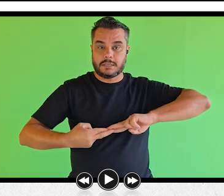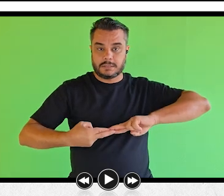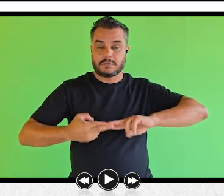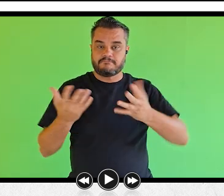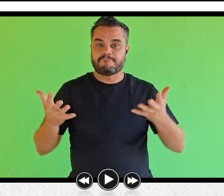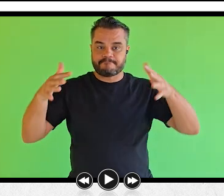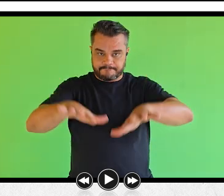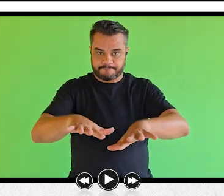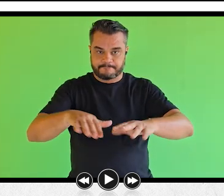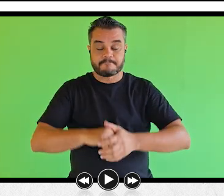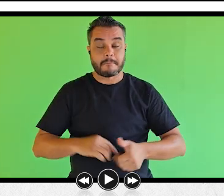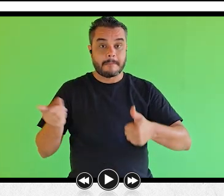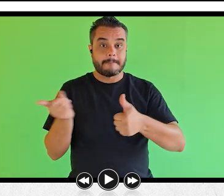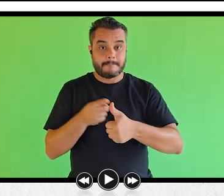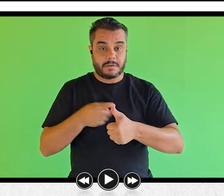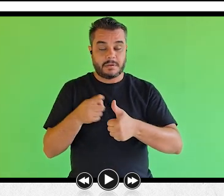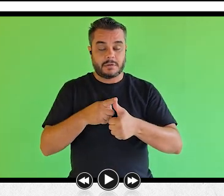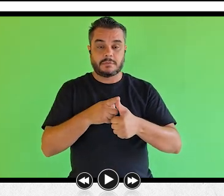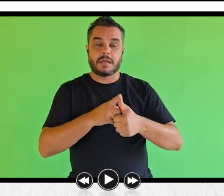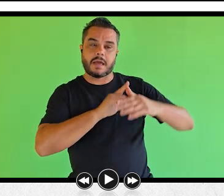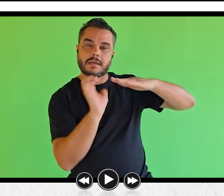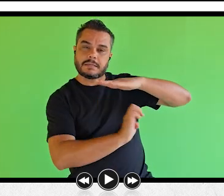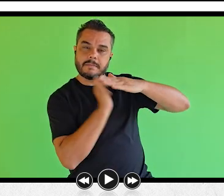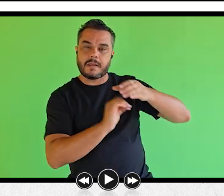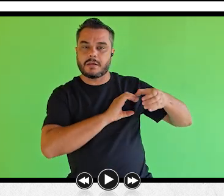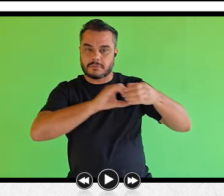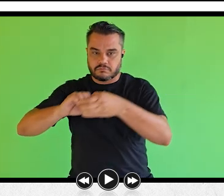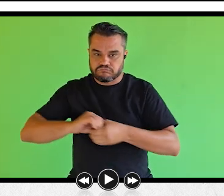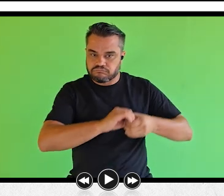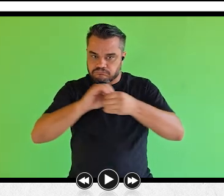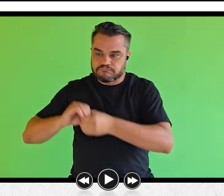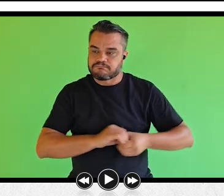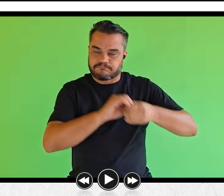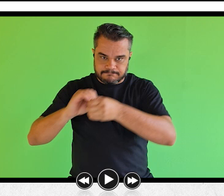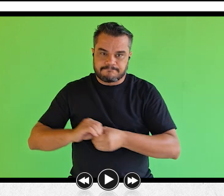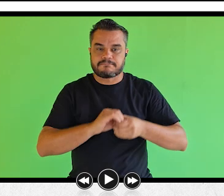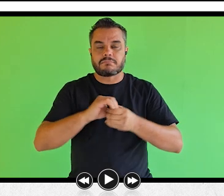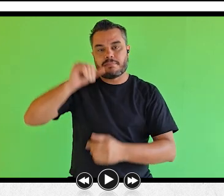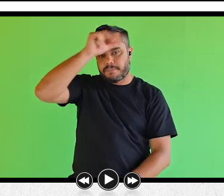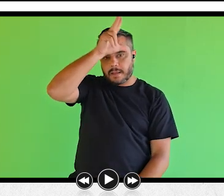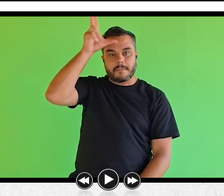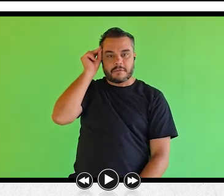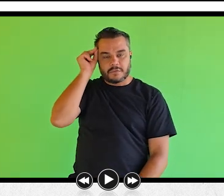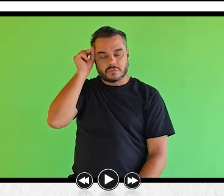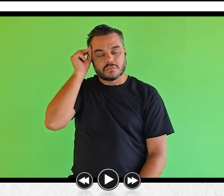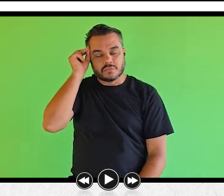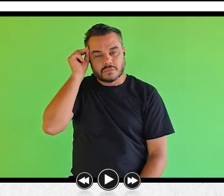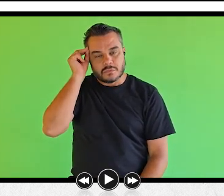associações, né, por parte da prefeitura municipal, para que eles possam realizar serviços de coleta seletiva e